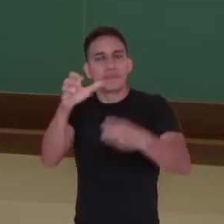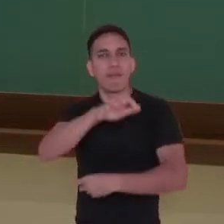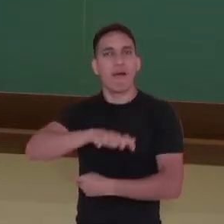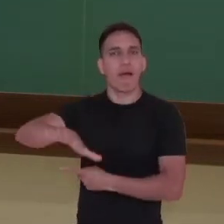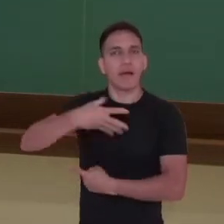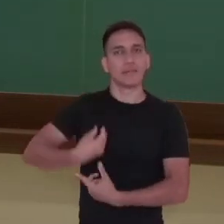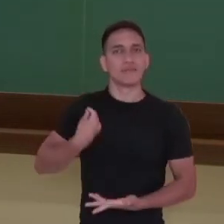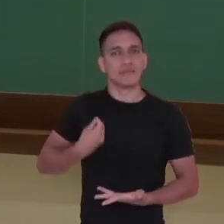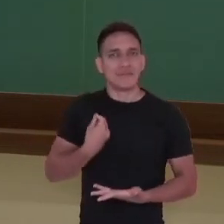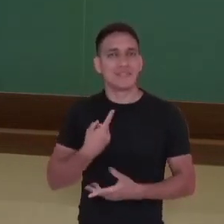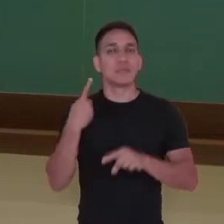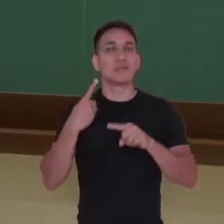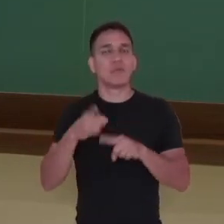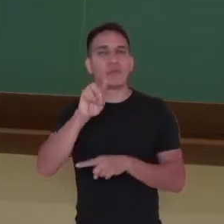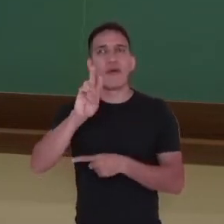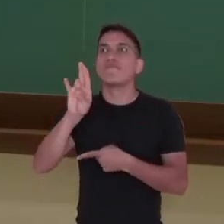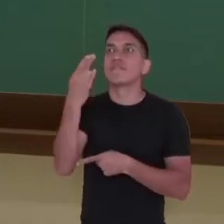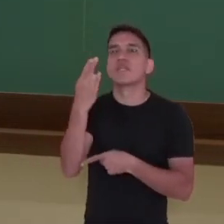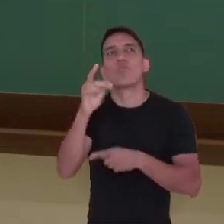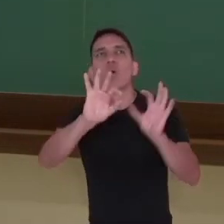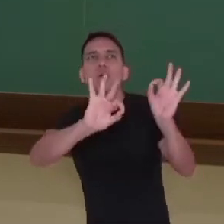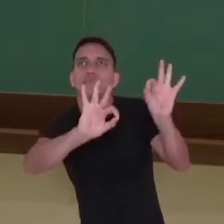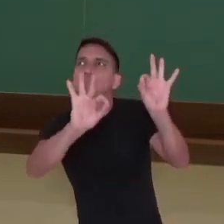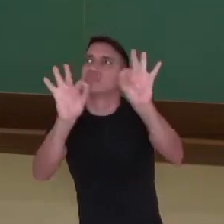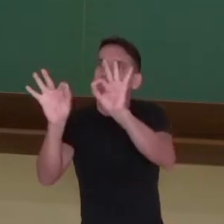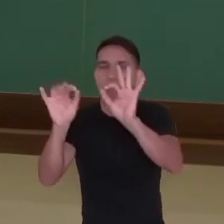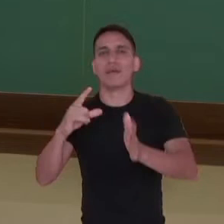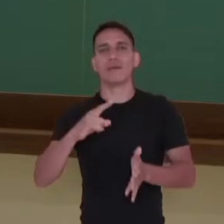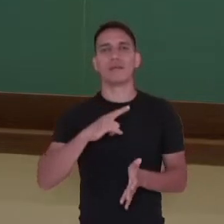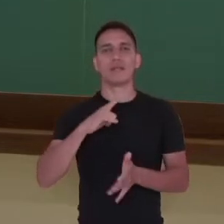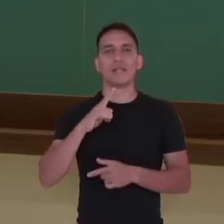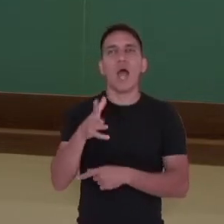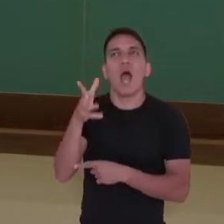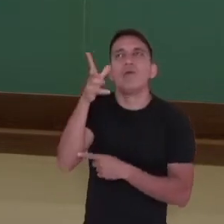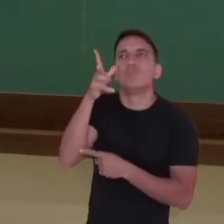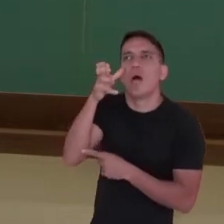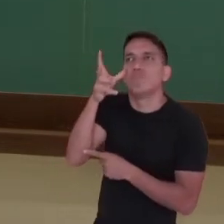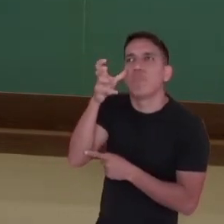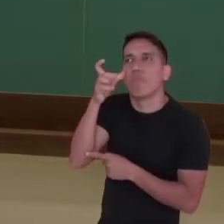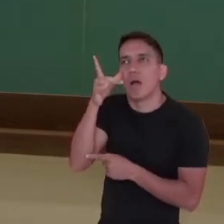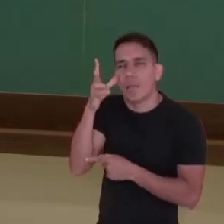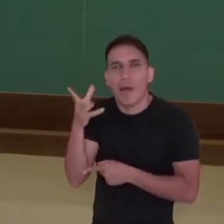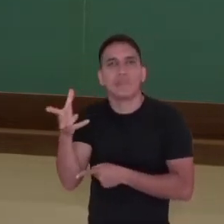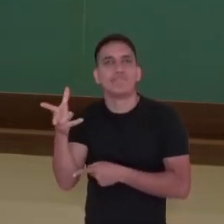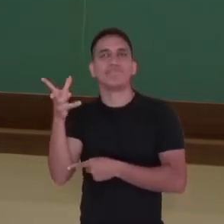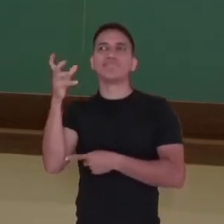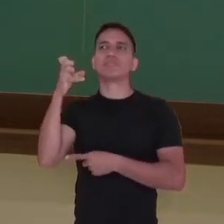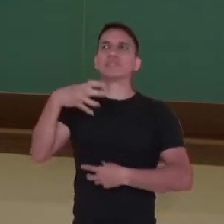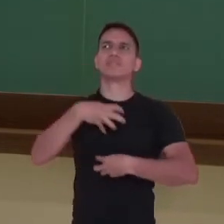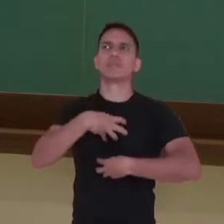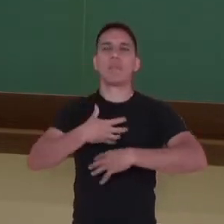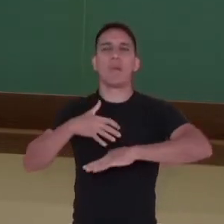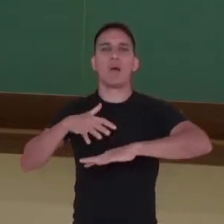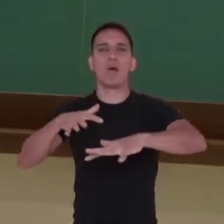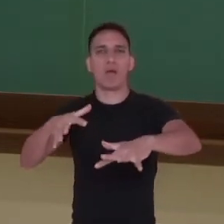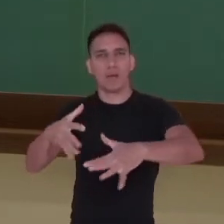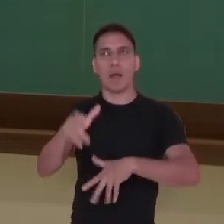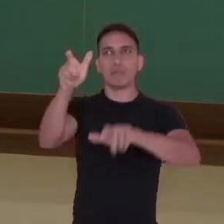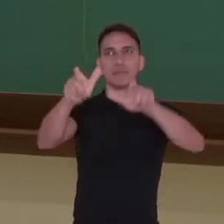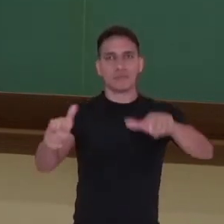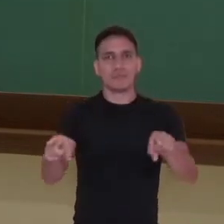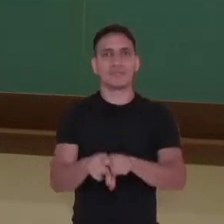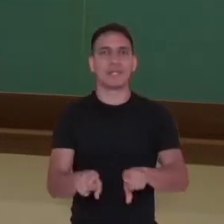estamos. Você viu a cena, você ouviu os atores, sentiu o cheiro